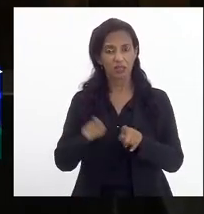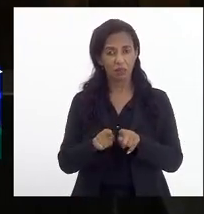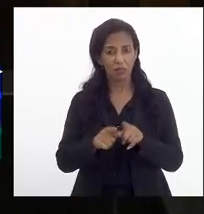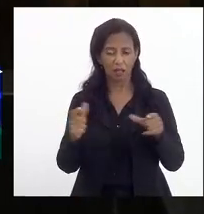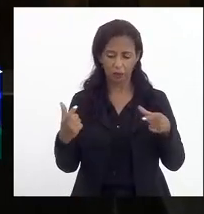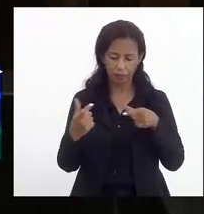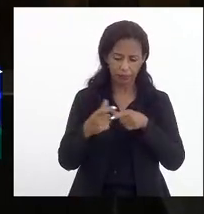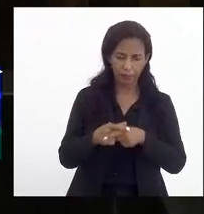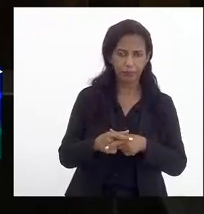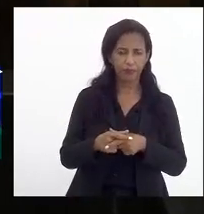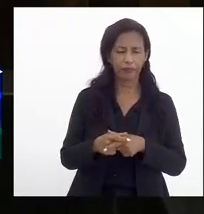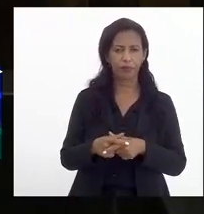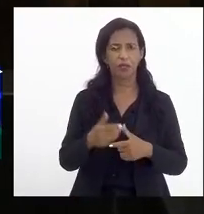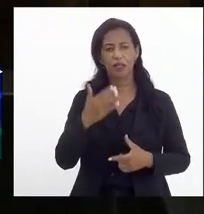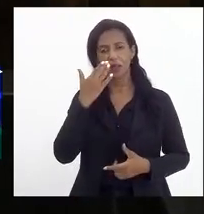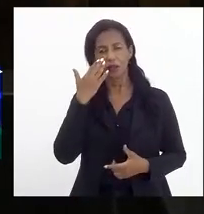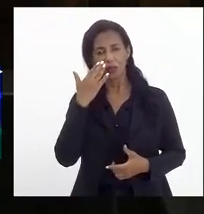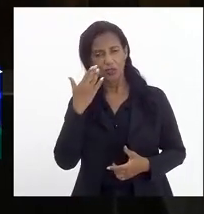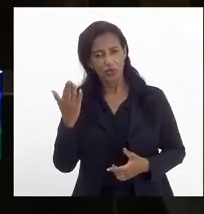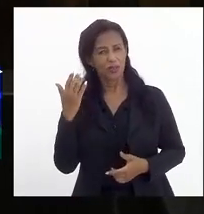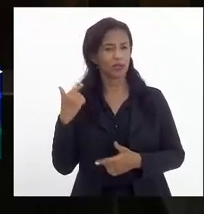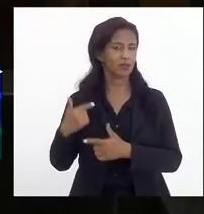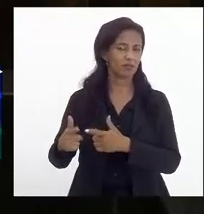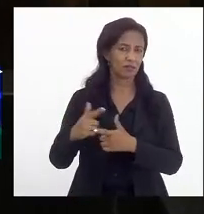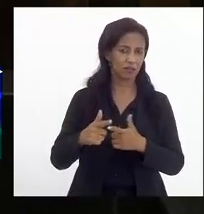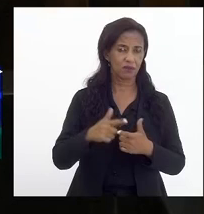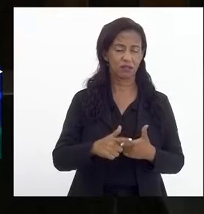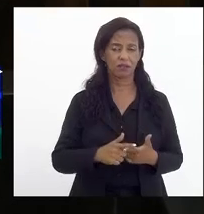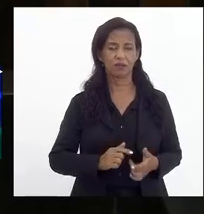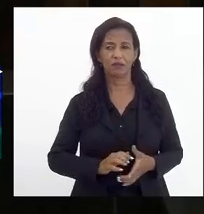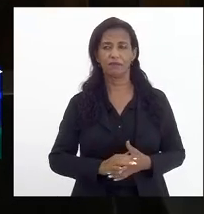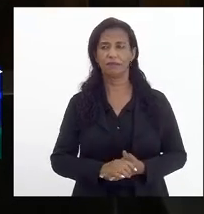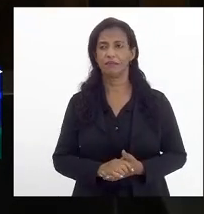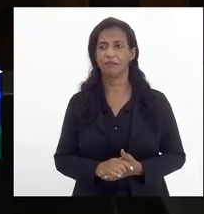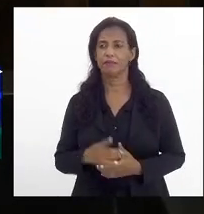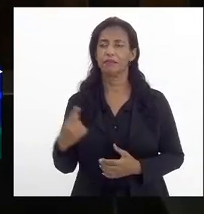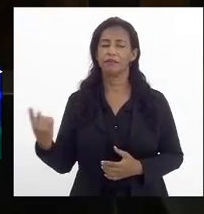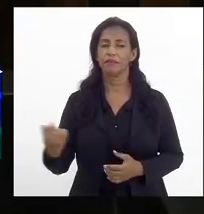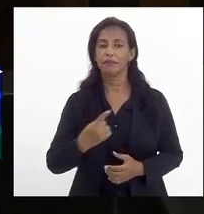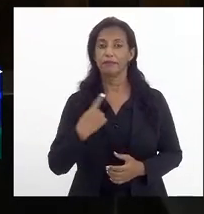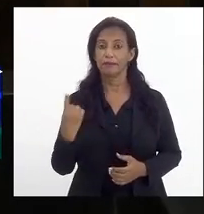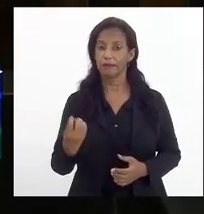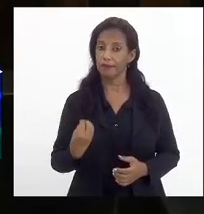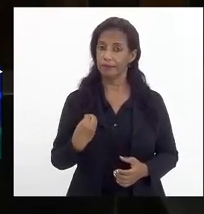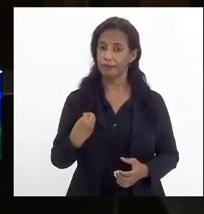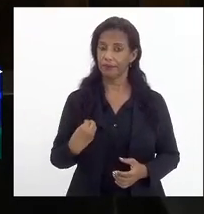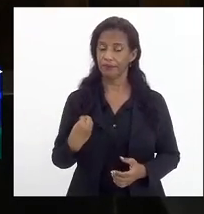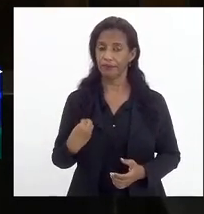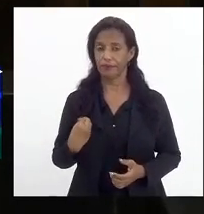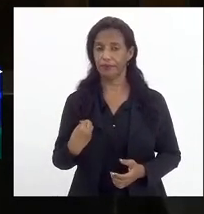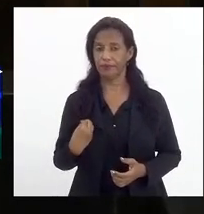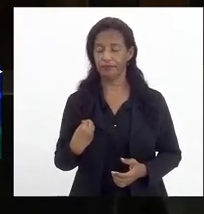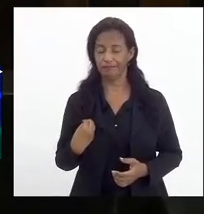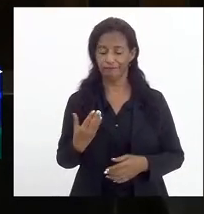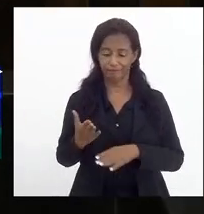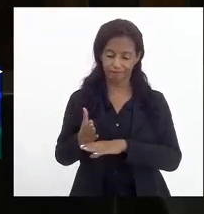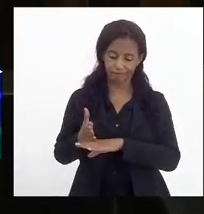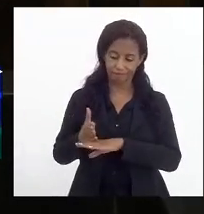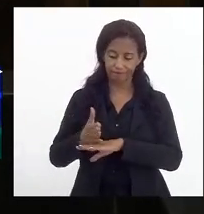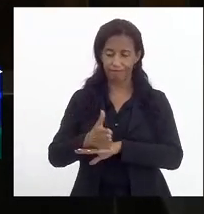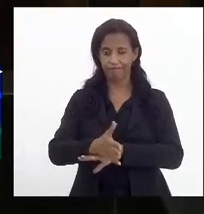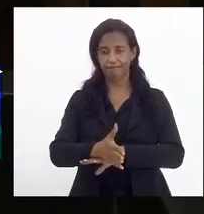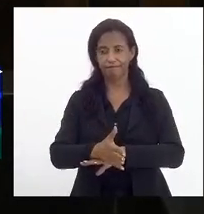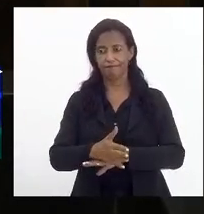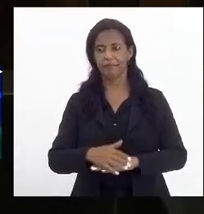então diante desse quadro é que nós estamos entrando